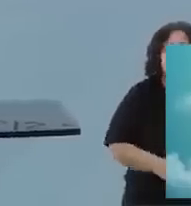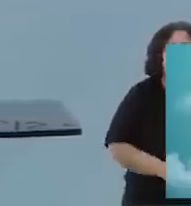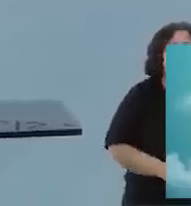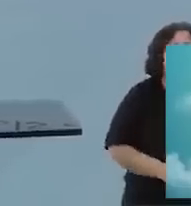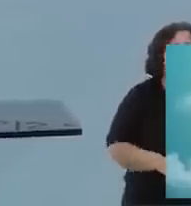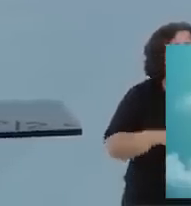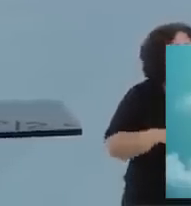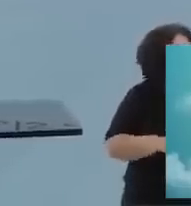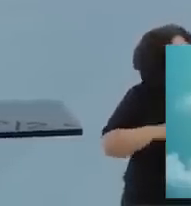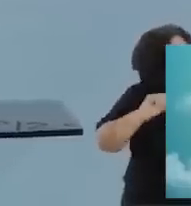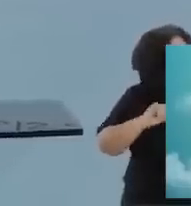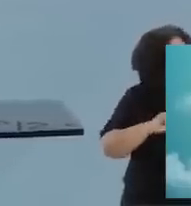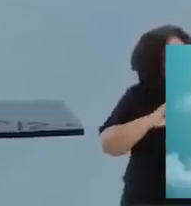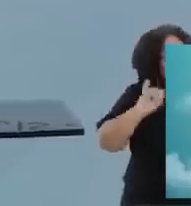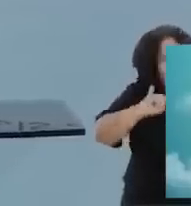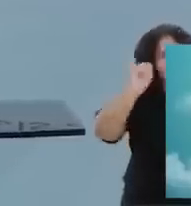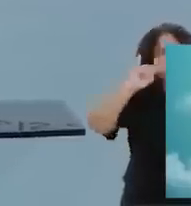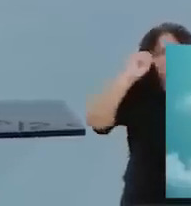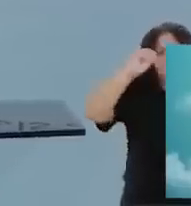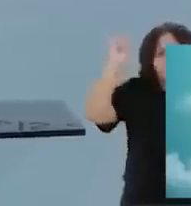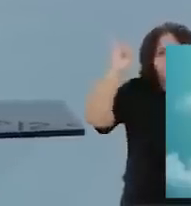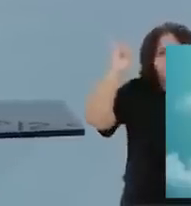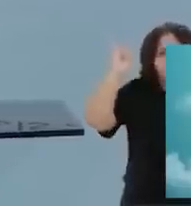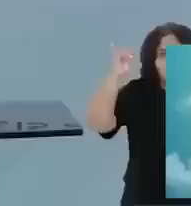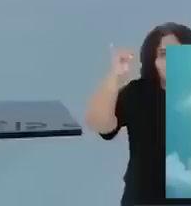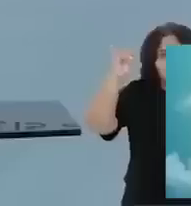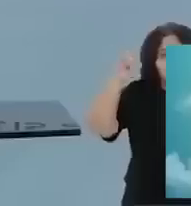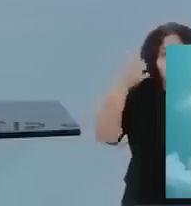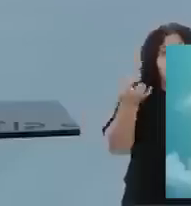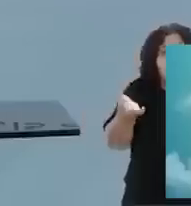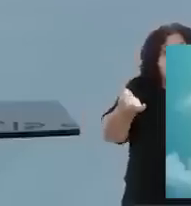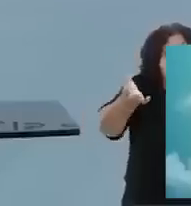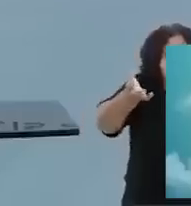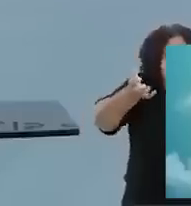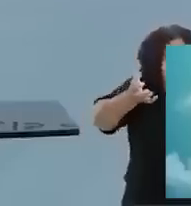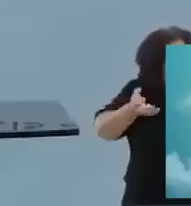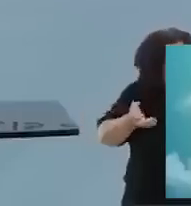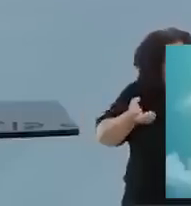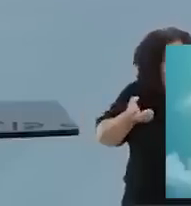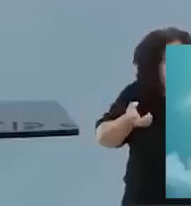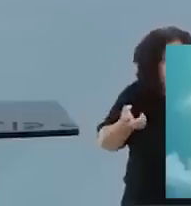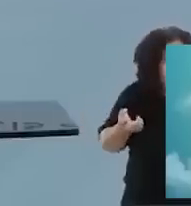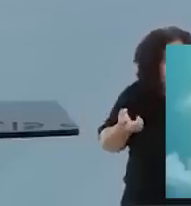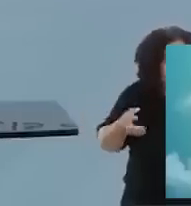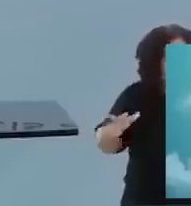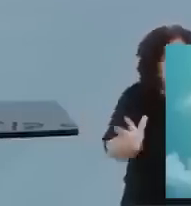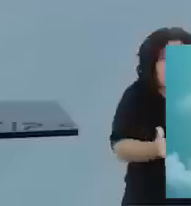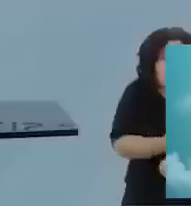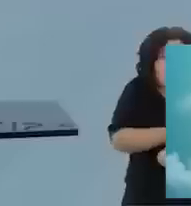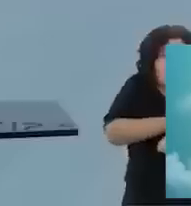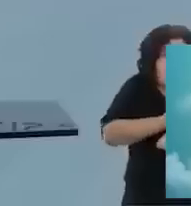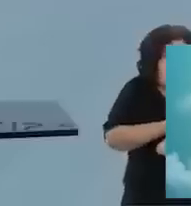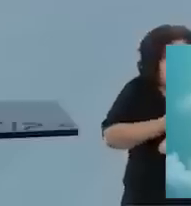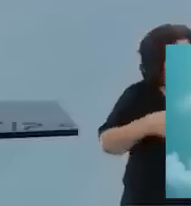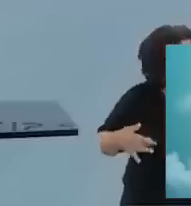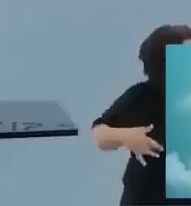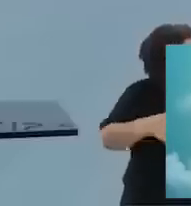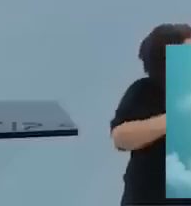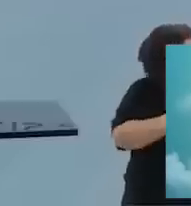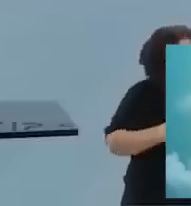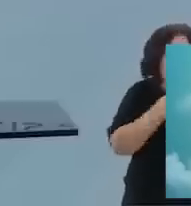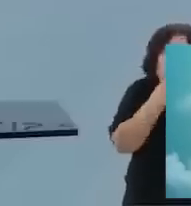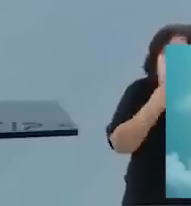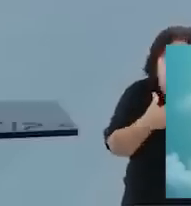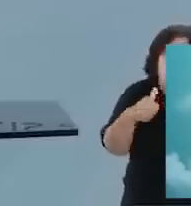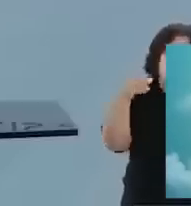Esta é uma das coisas mais importantes se nós queremos ser uma igreja e queremos saudável,